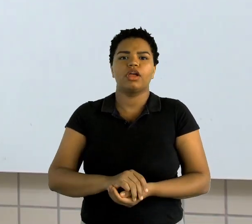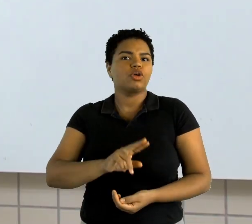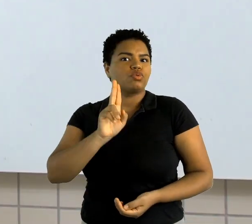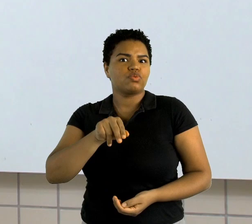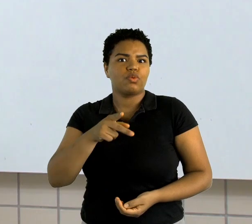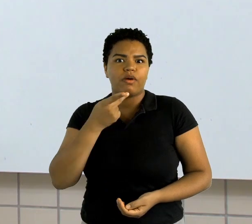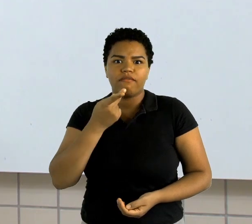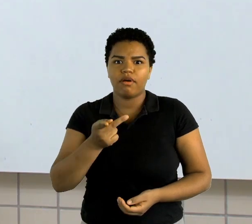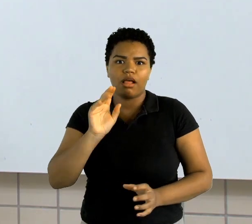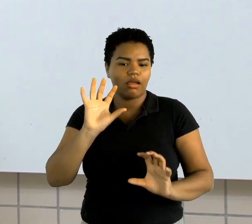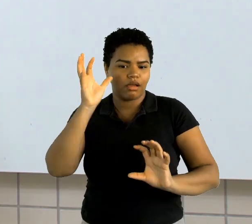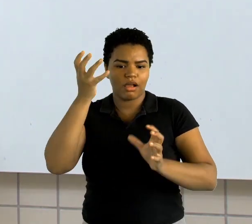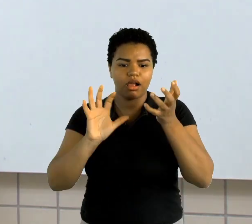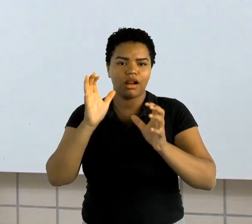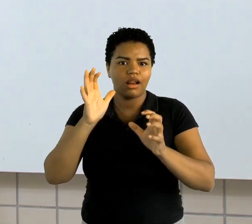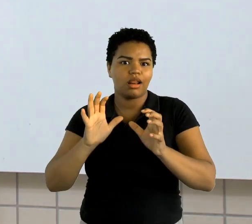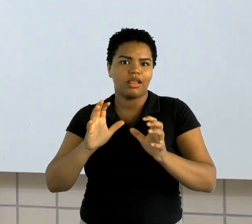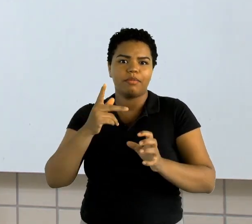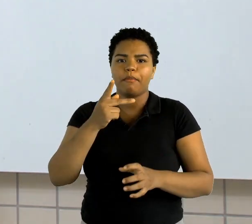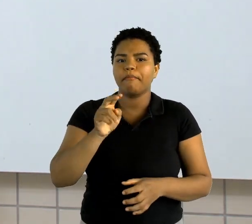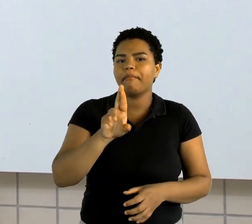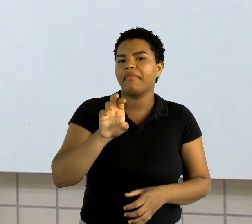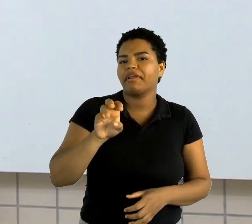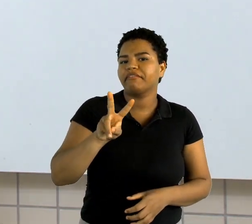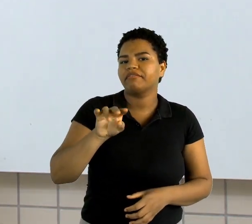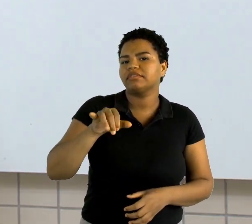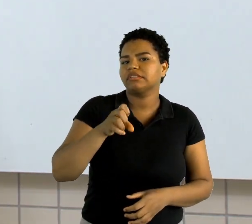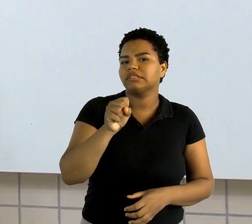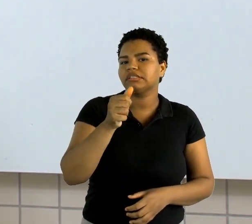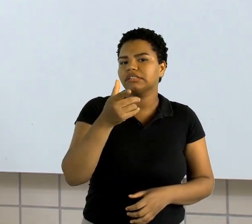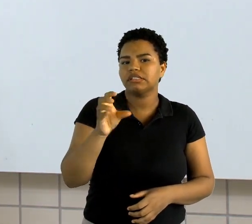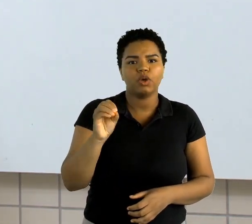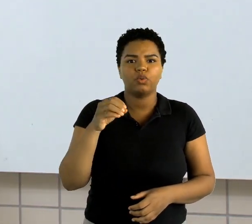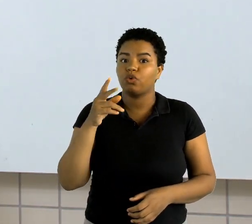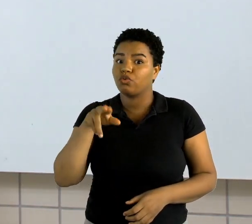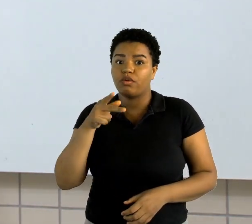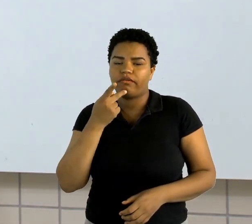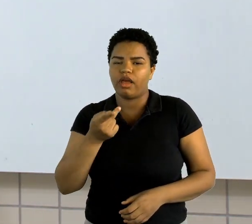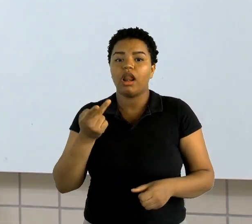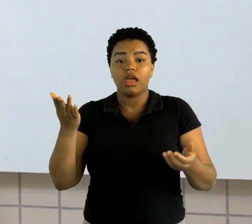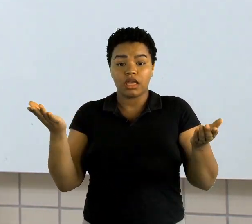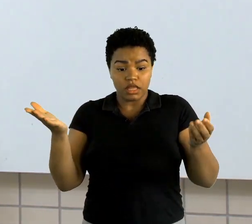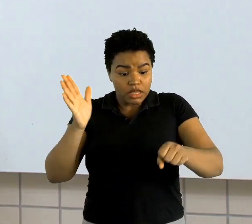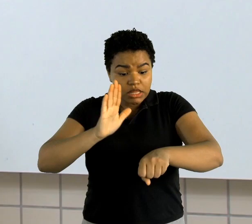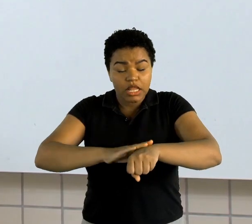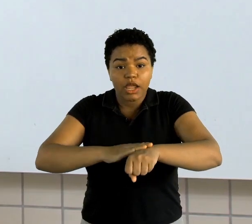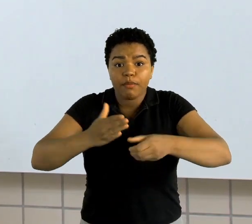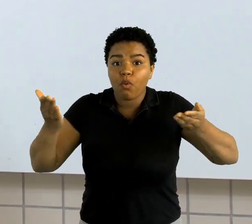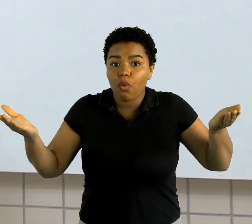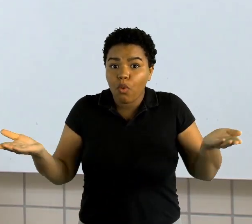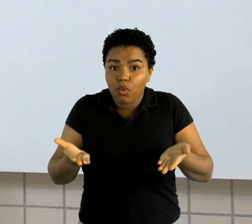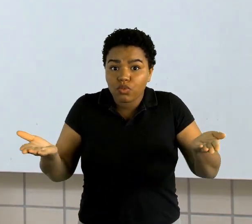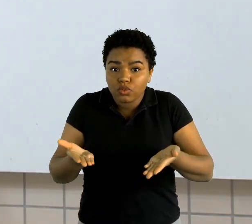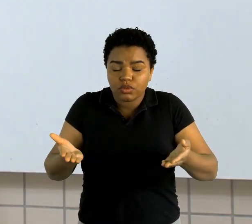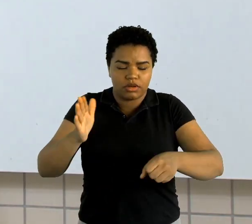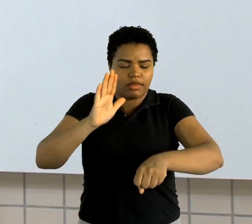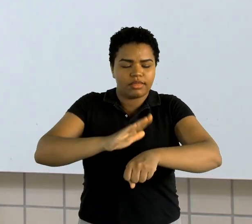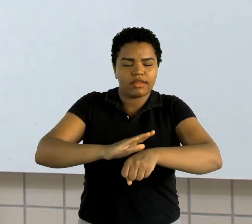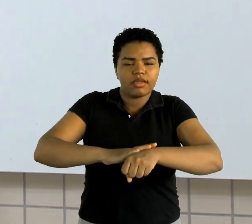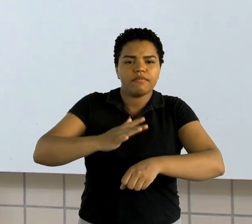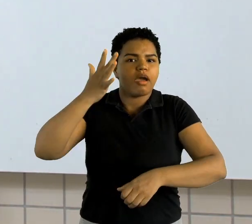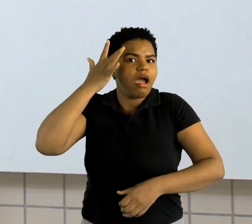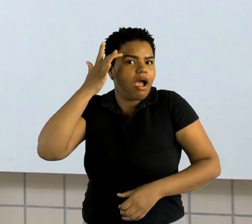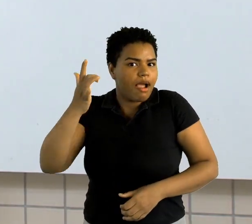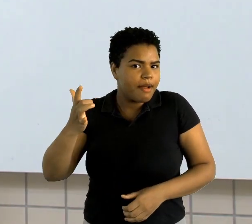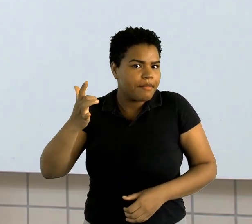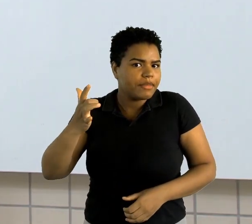previsão do clima. Repete comigo. Tempo hoje. tempo de amanhã, porque o tempo ele